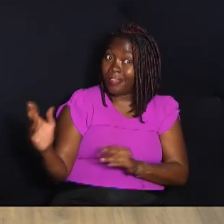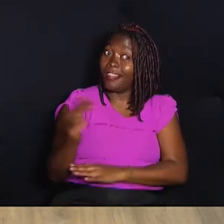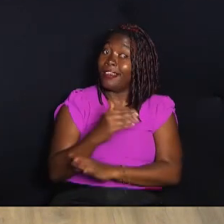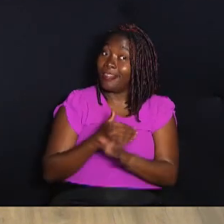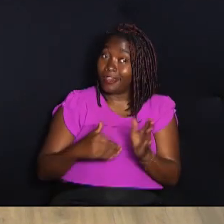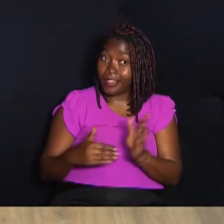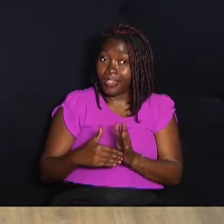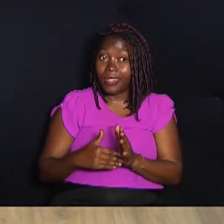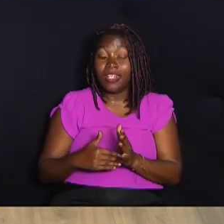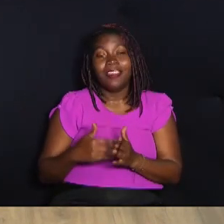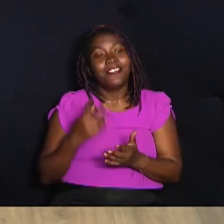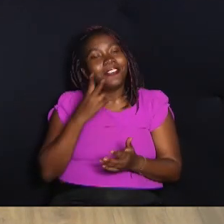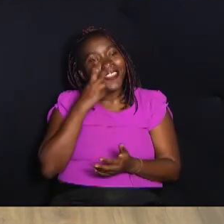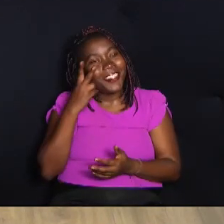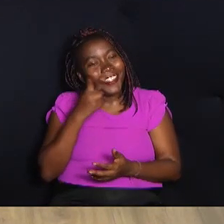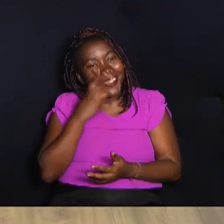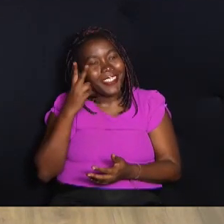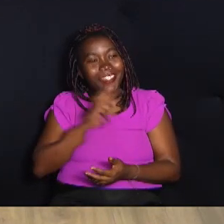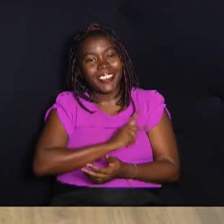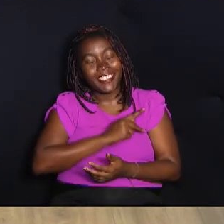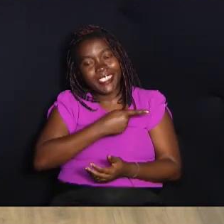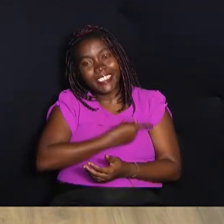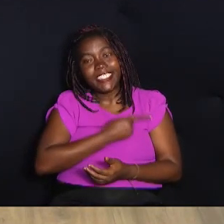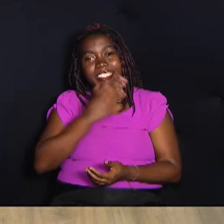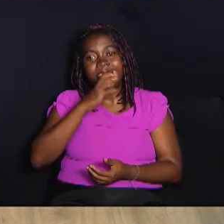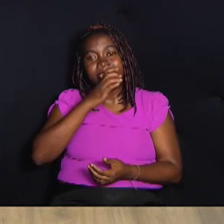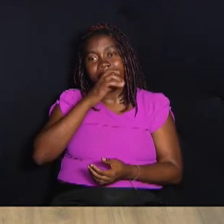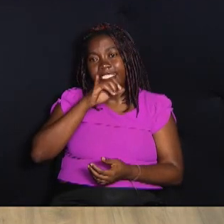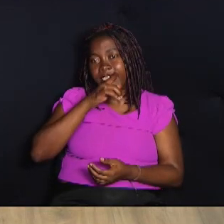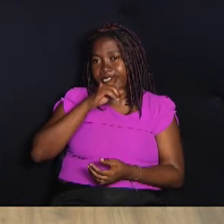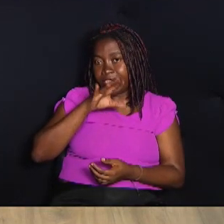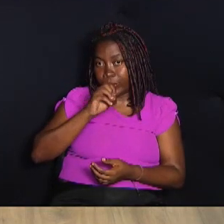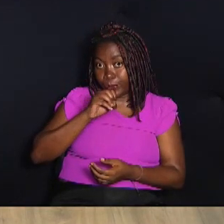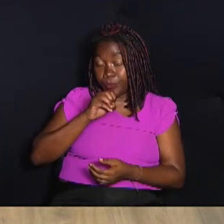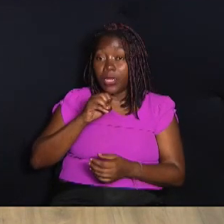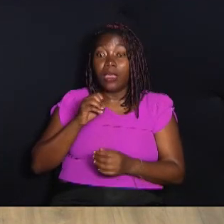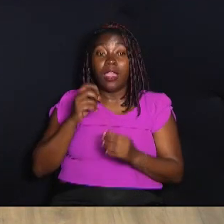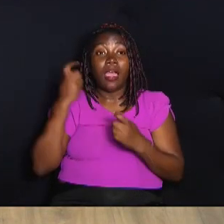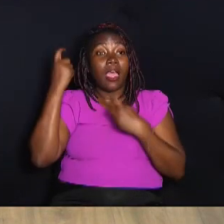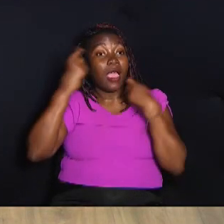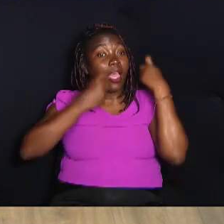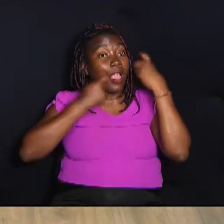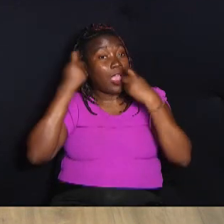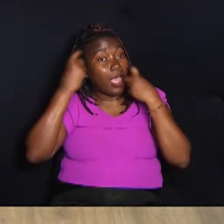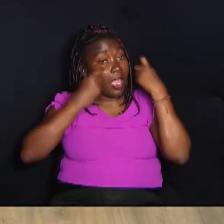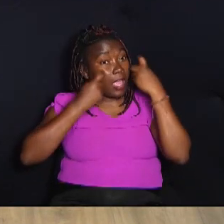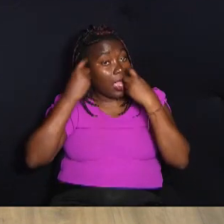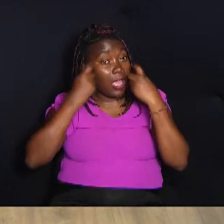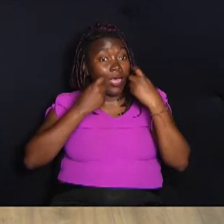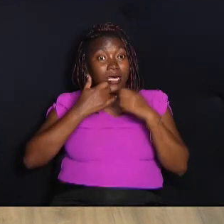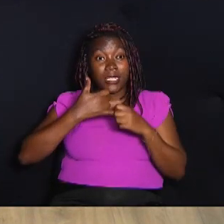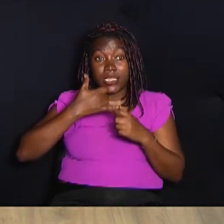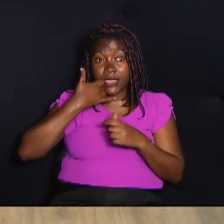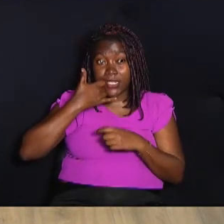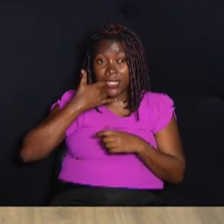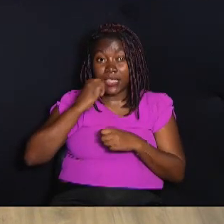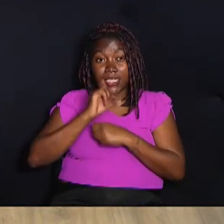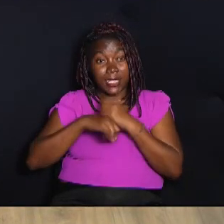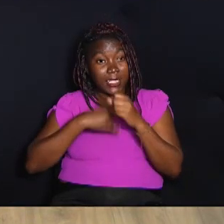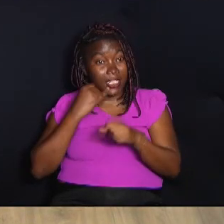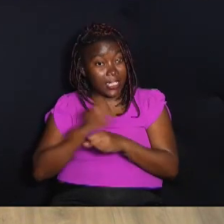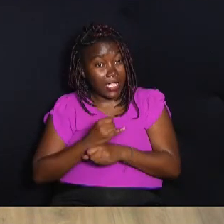filmando. Vereador Paulo Haddad e vereador Cecílio Santos, essa preocupação com o celular, com a internet,